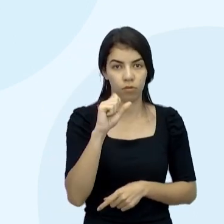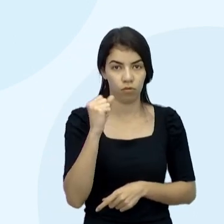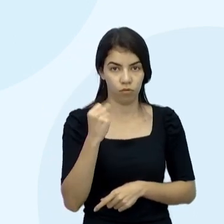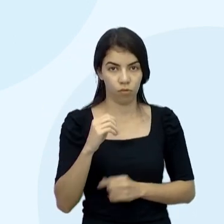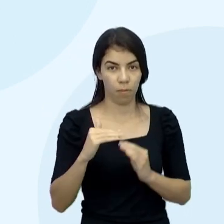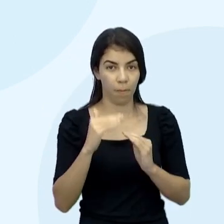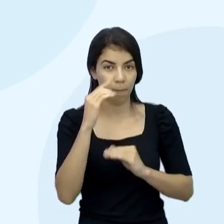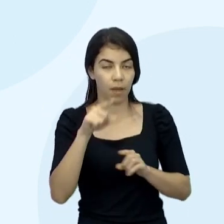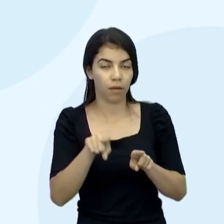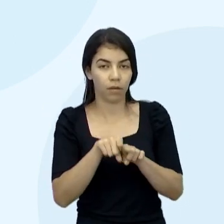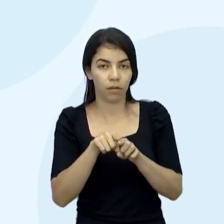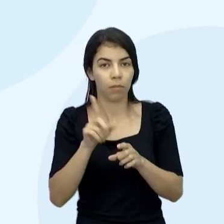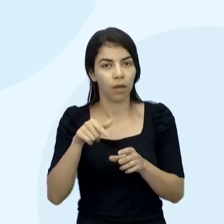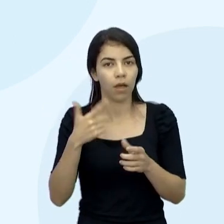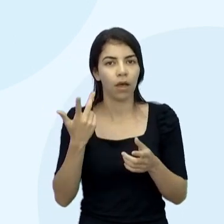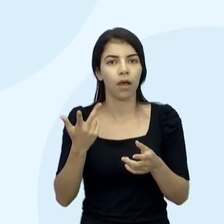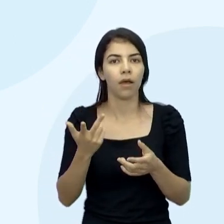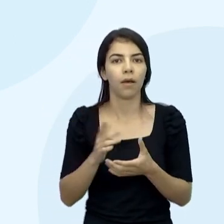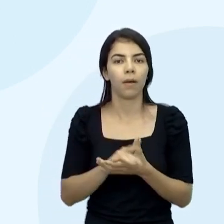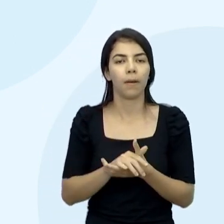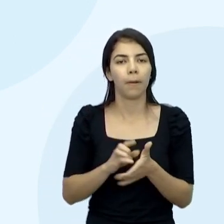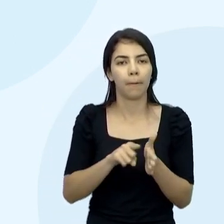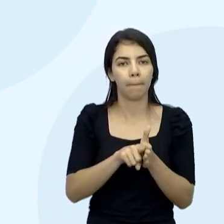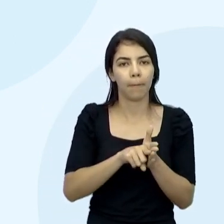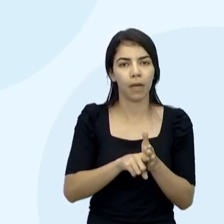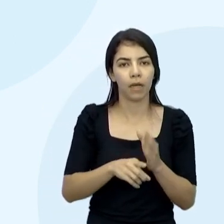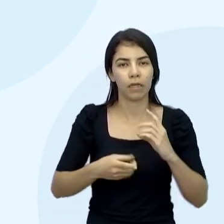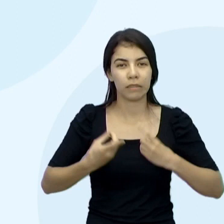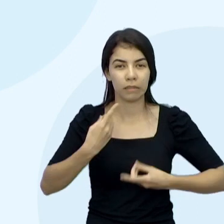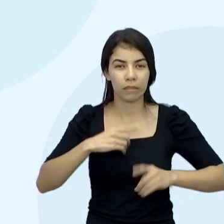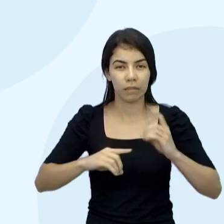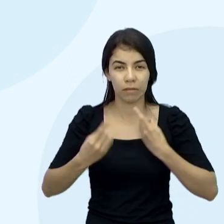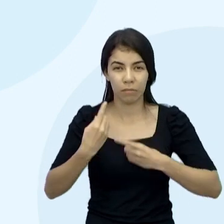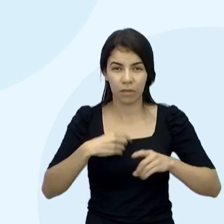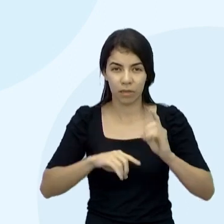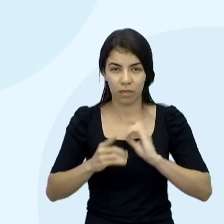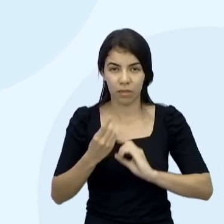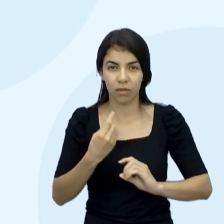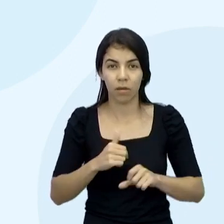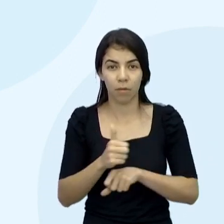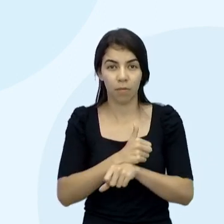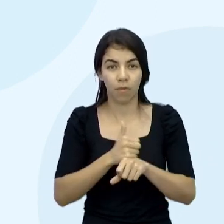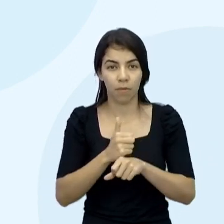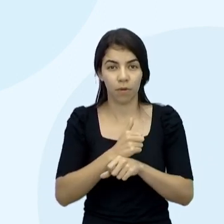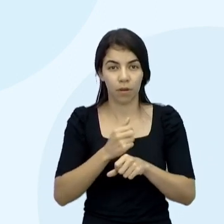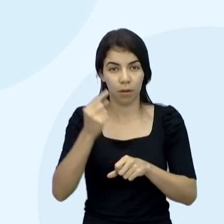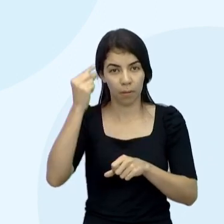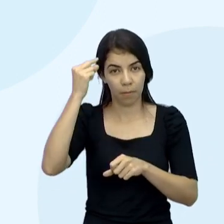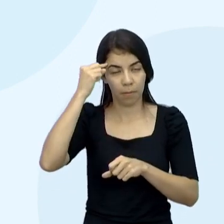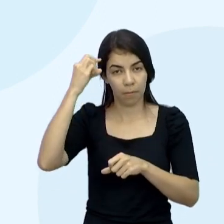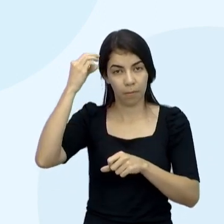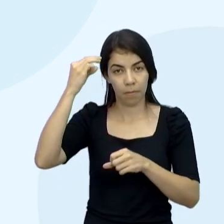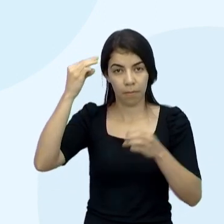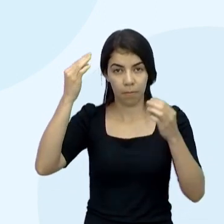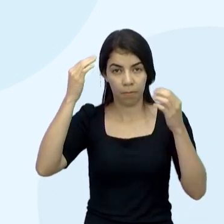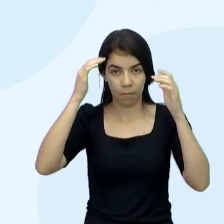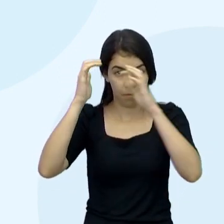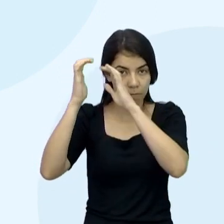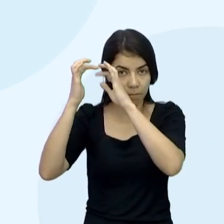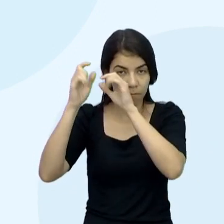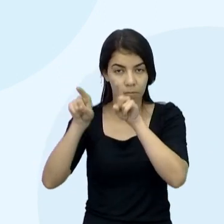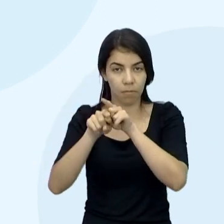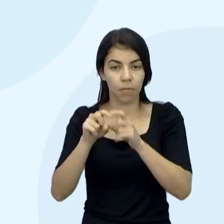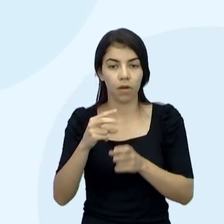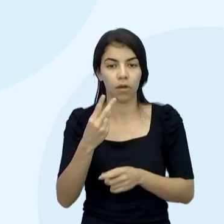mais de idade receberam diagnóstico de depressão por profissional de saúde mental contra